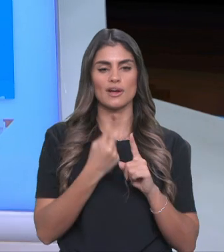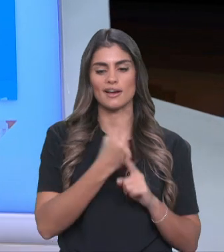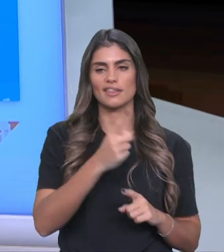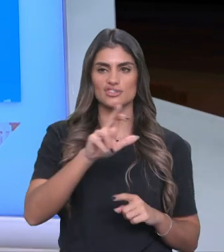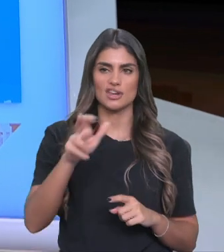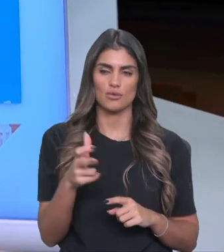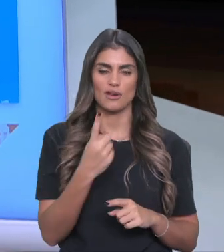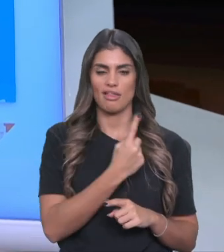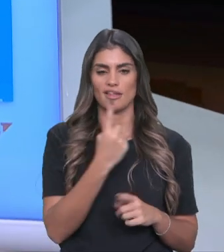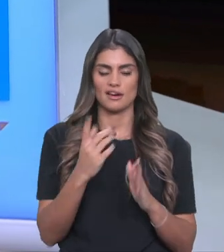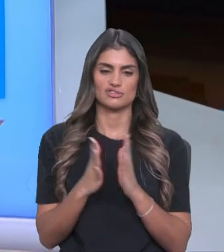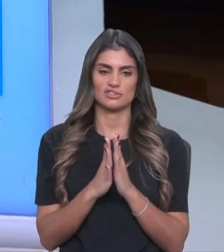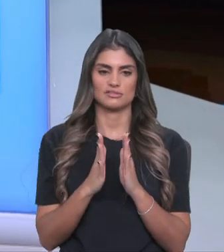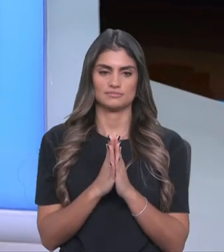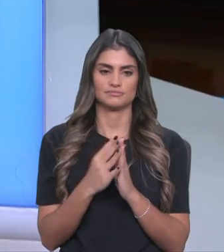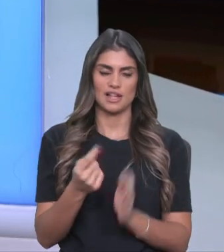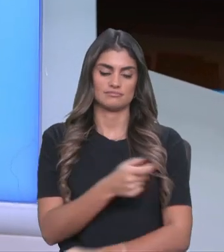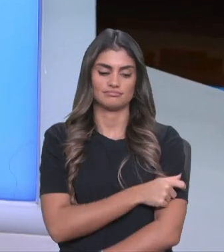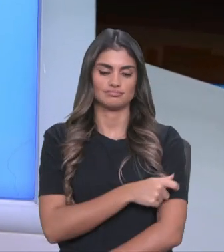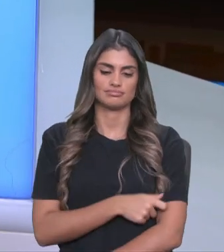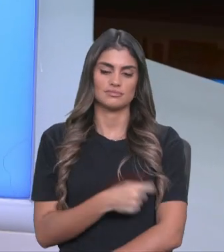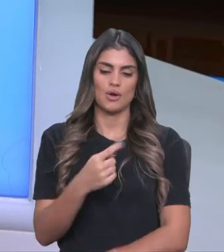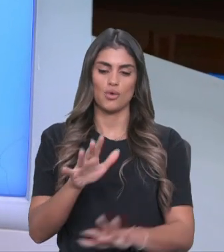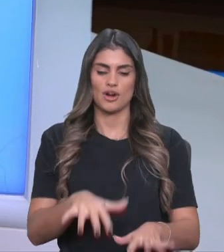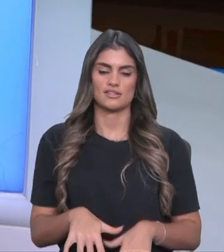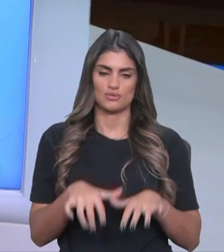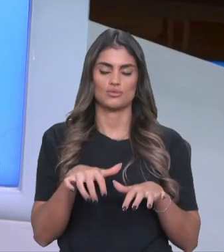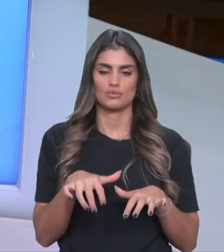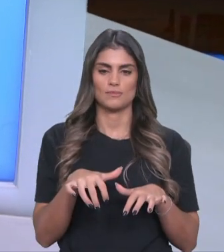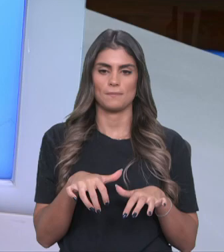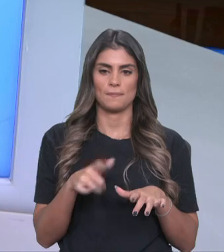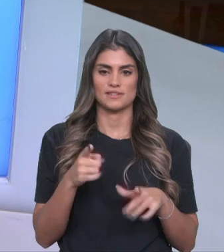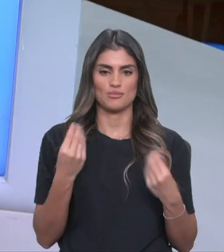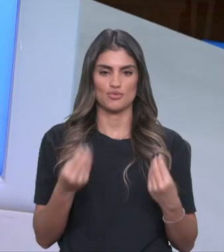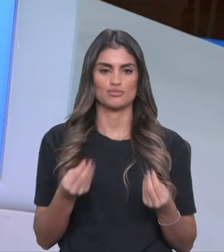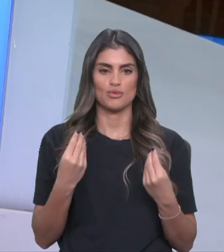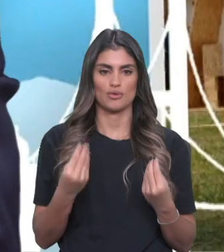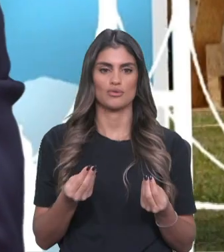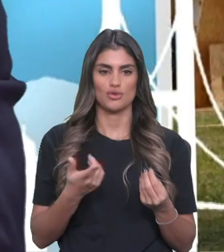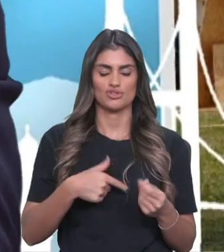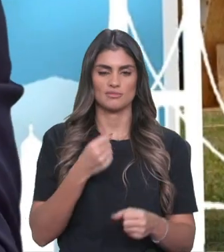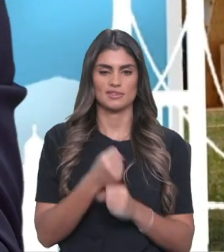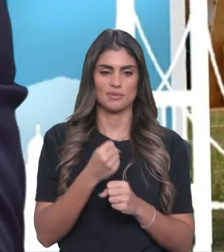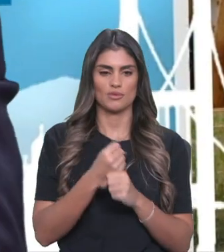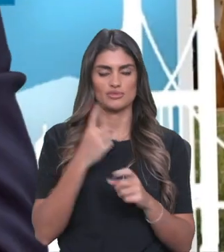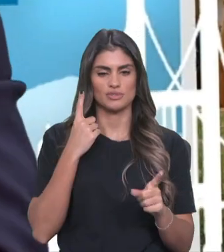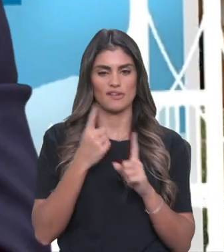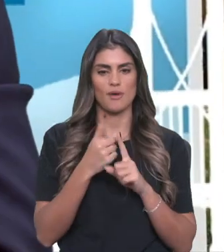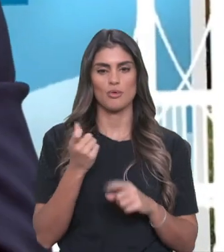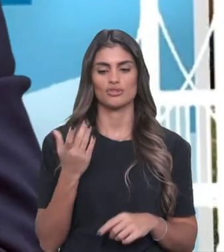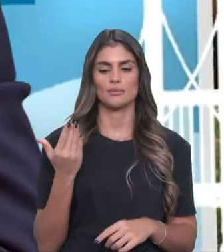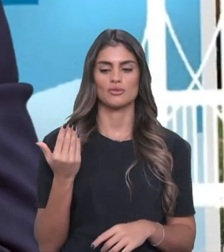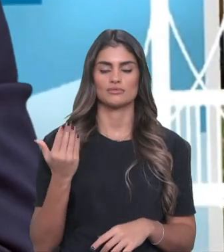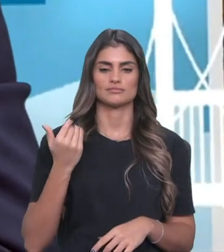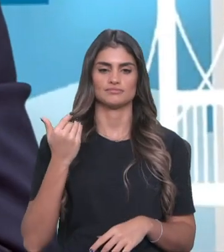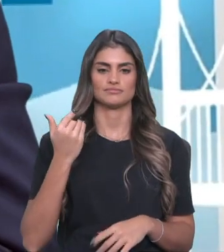cada diocese tenha a sua delegação neste Congresso Eucarístico. Seria muito bom e para isso estamos a trabalhar e tivemos ainda há pouco tempo o encontro